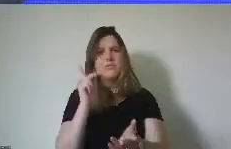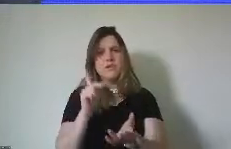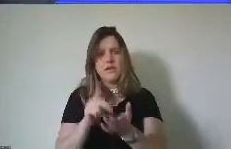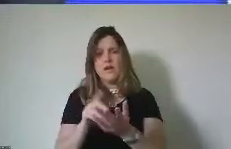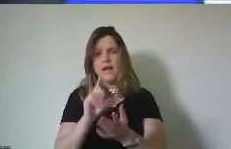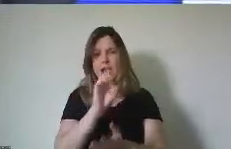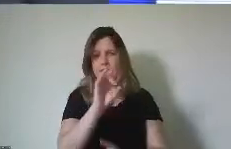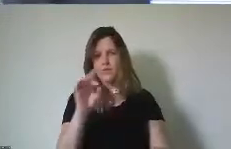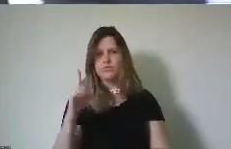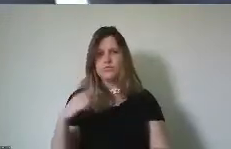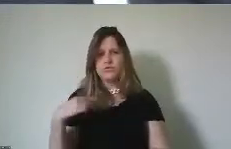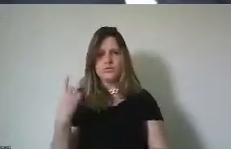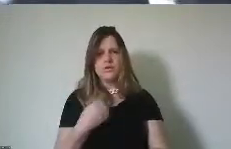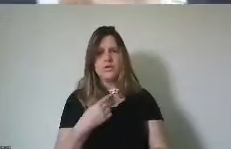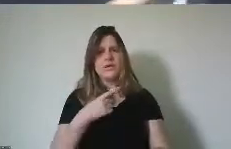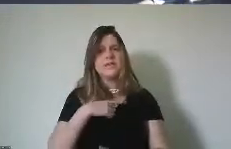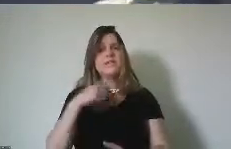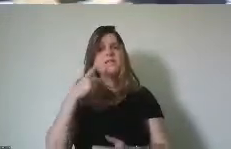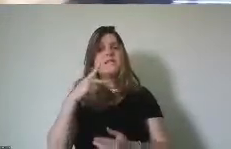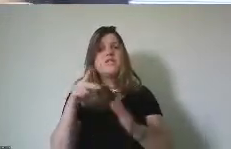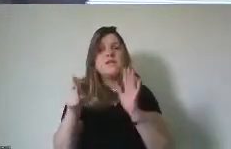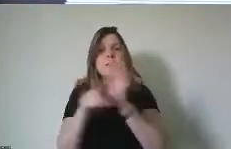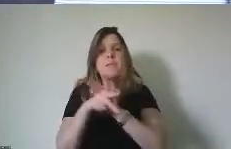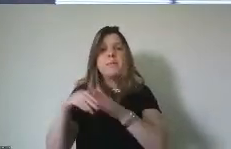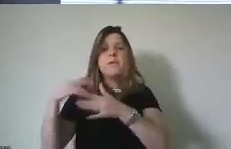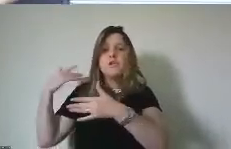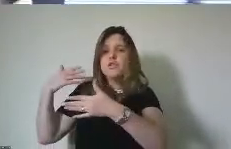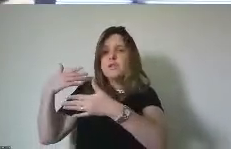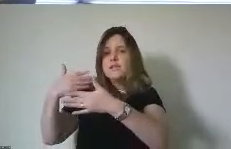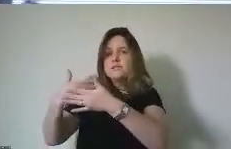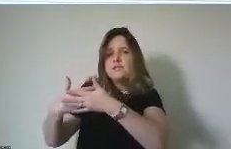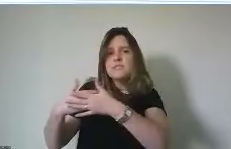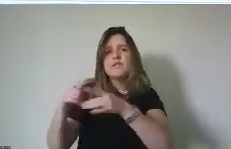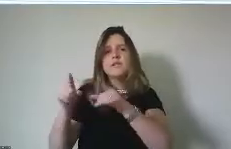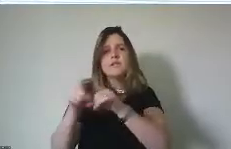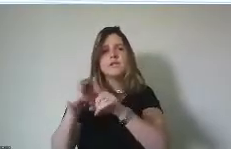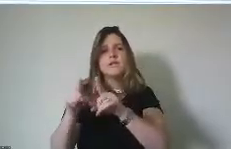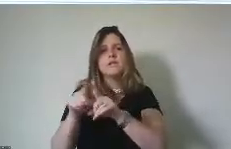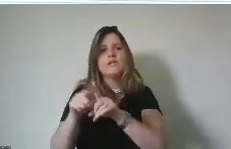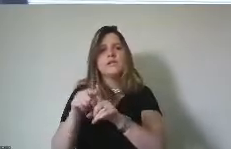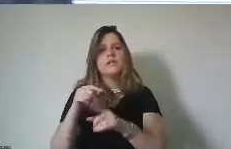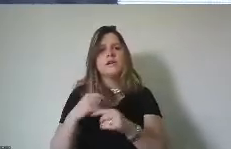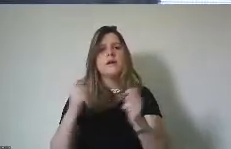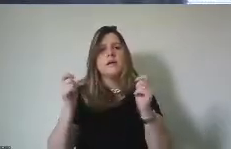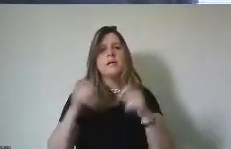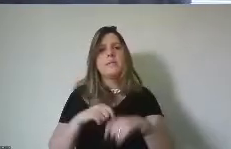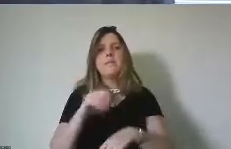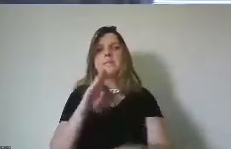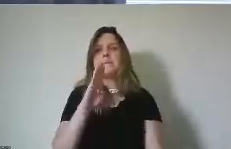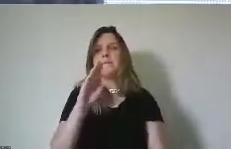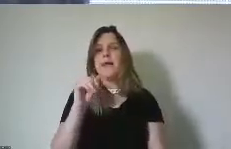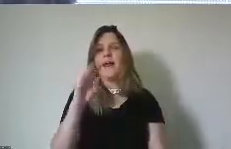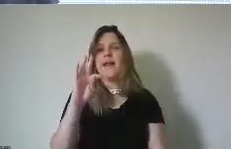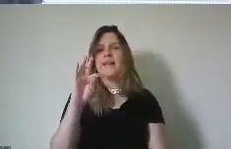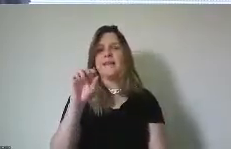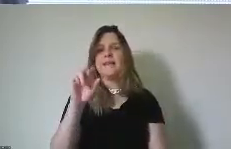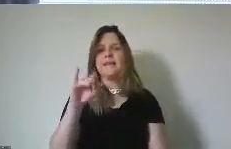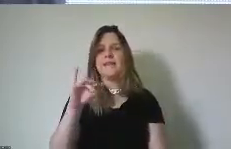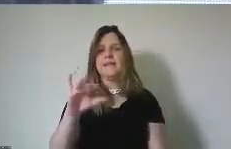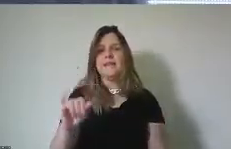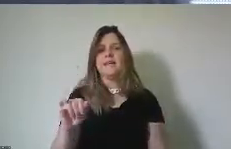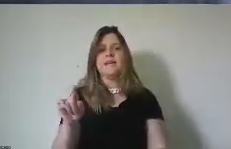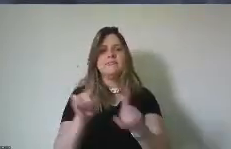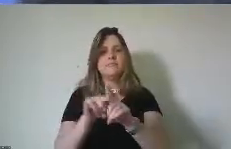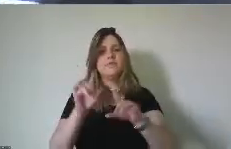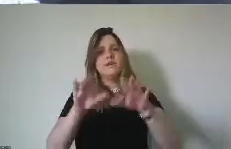tiver sua própria geração na sua residência lá na frente a gente bota uma bateriazinha também a gente fica independente